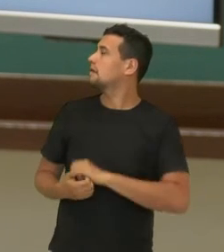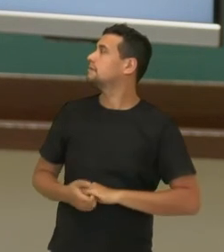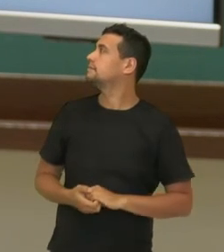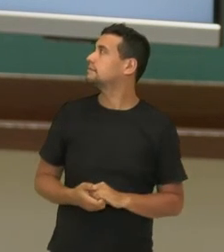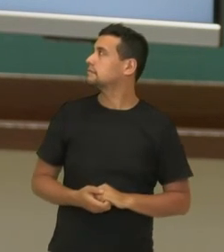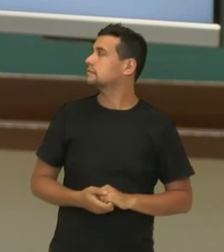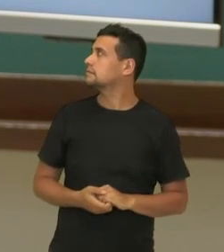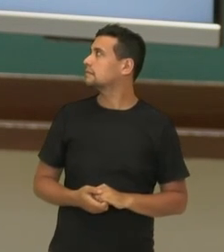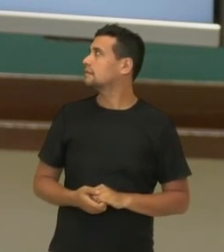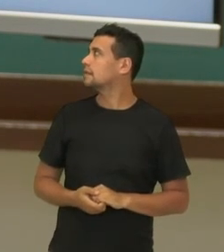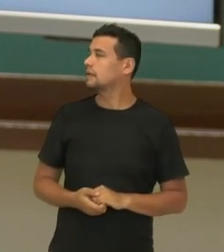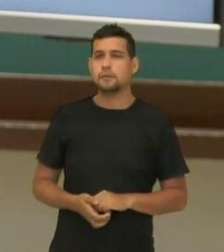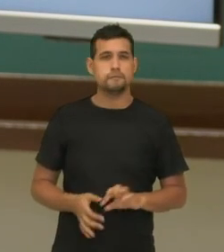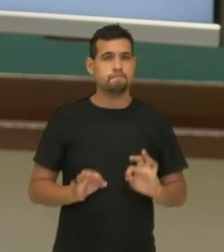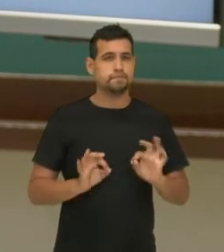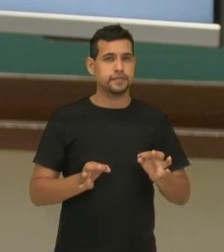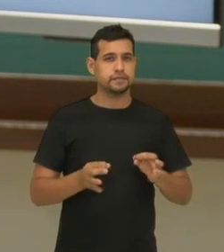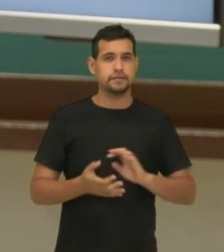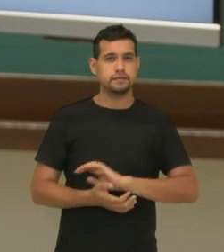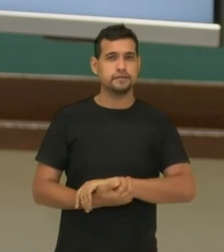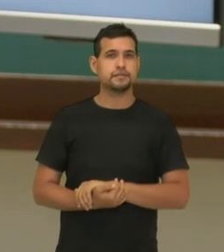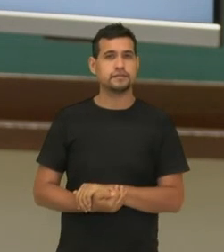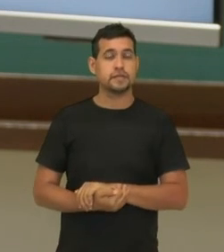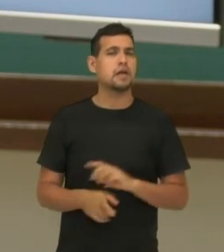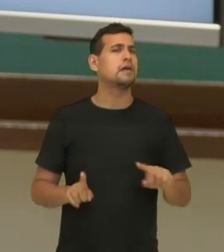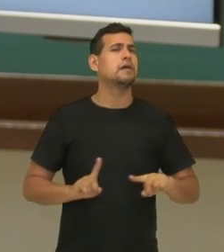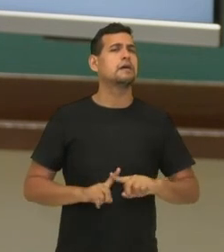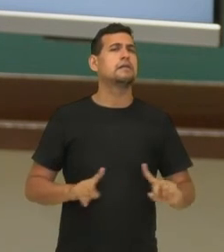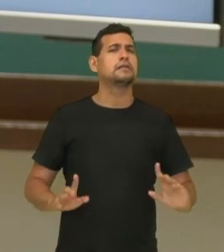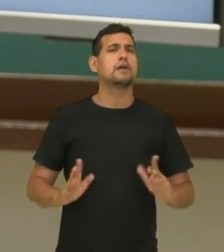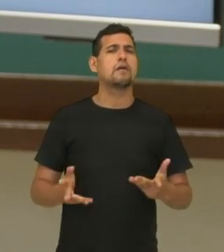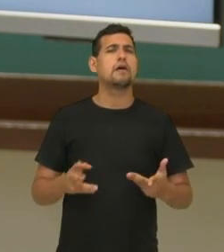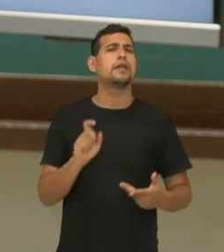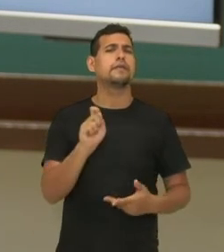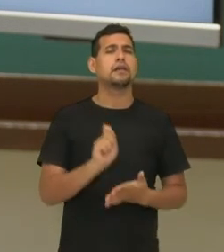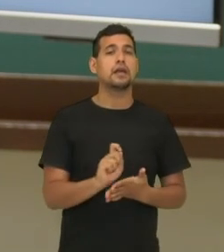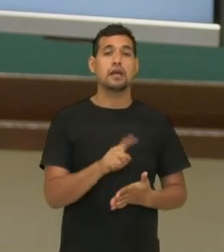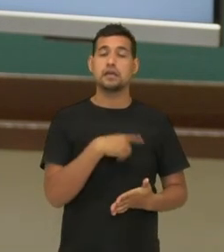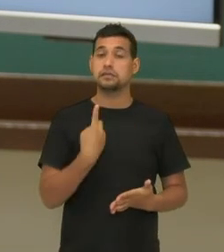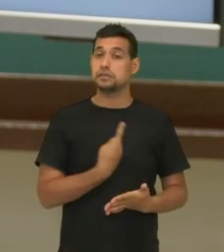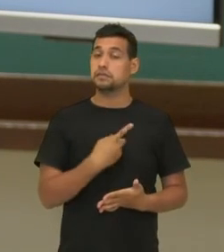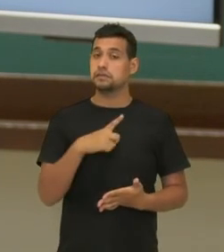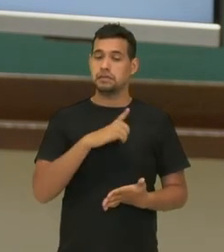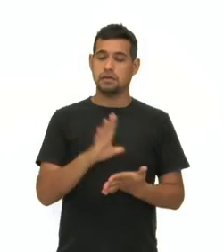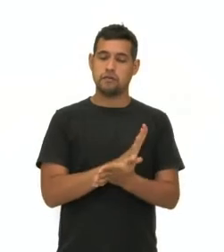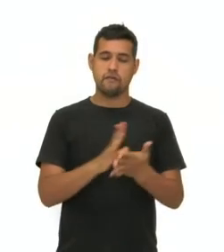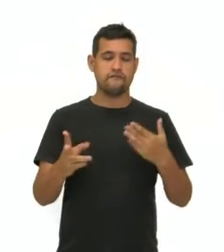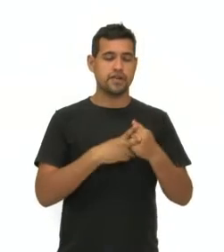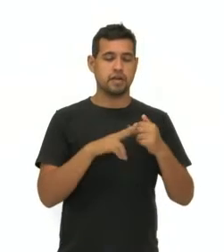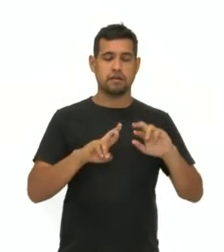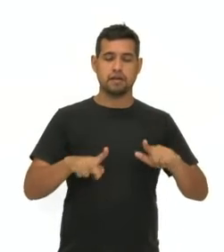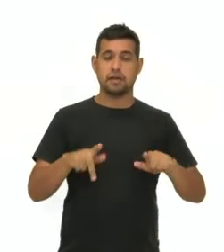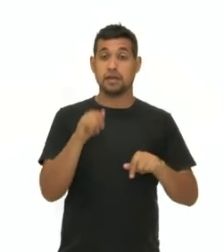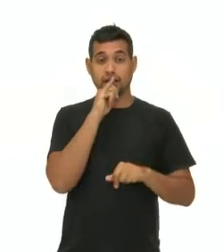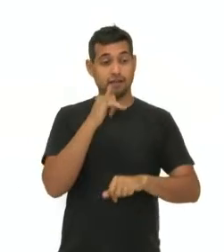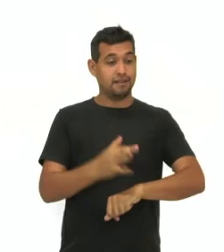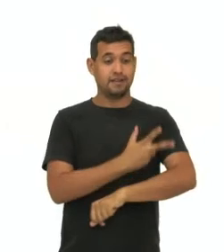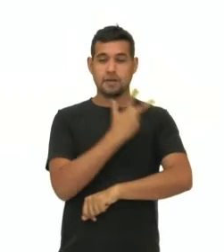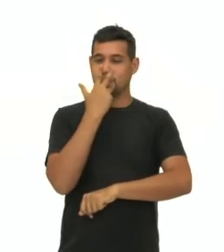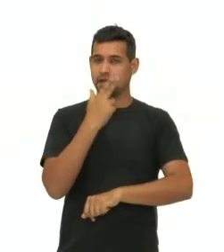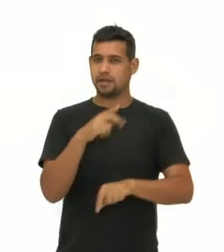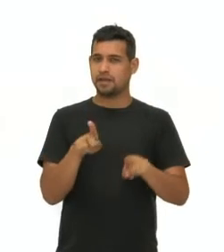oblíquos se ele Tom e a hora aqui no seu trouxa nos outros verbos encantar